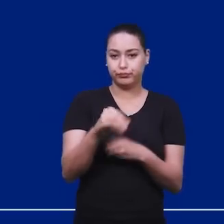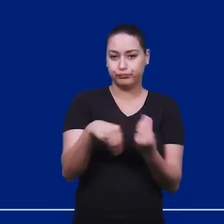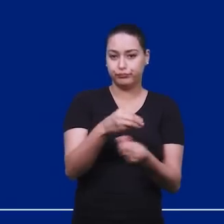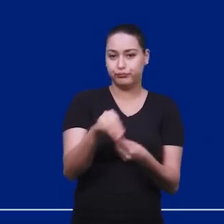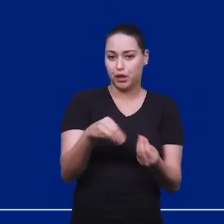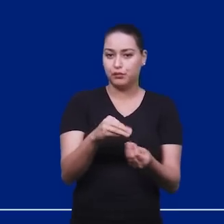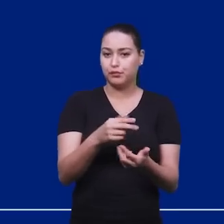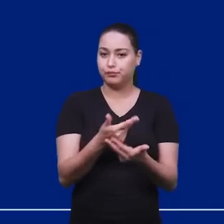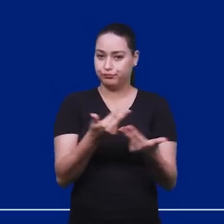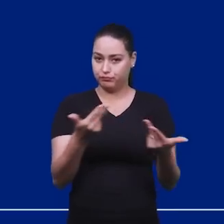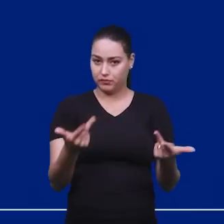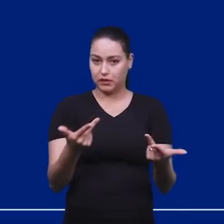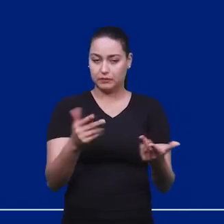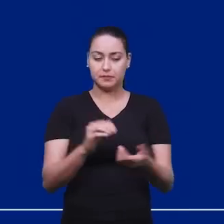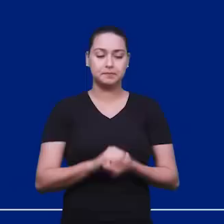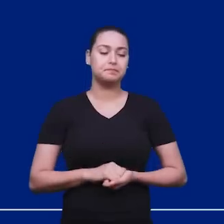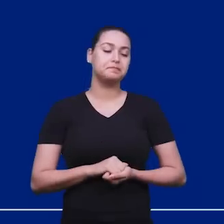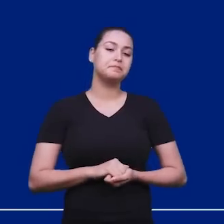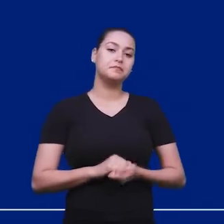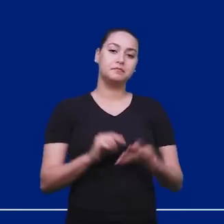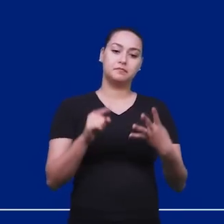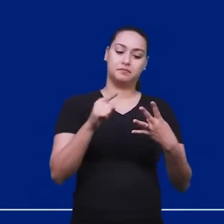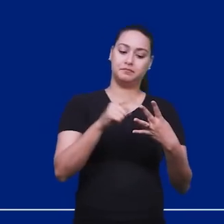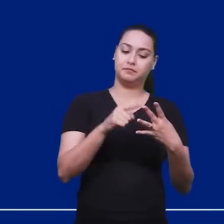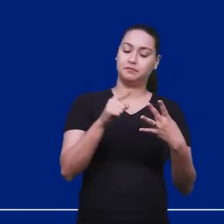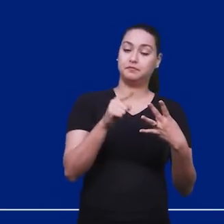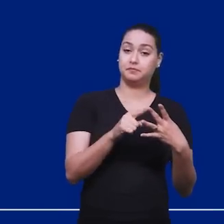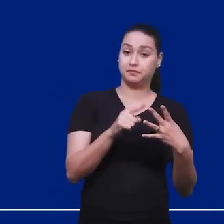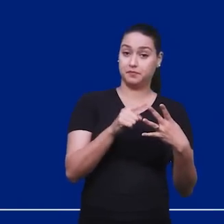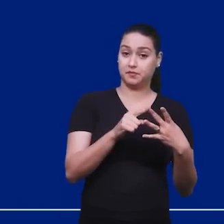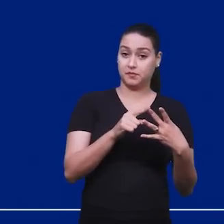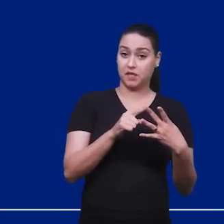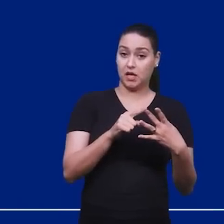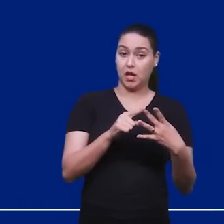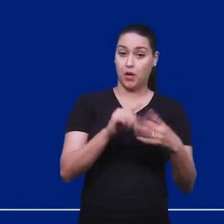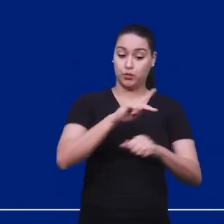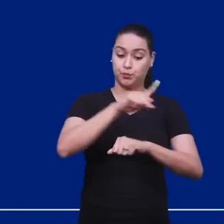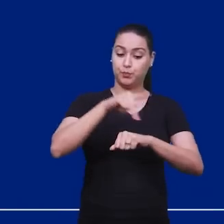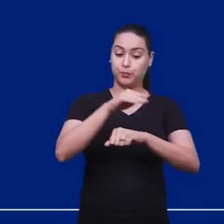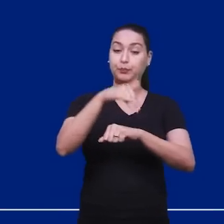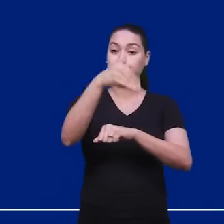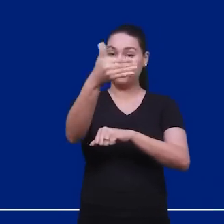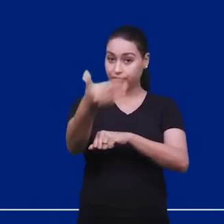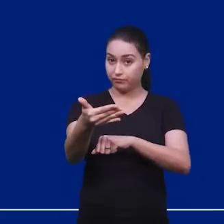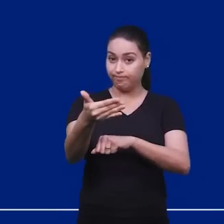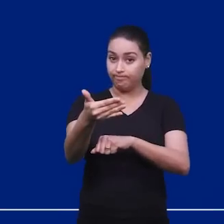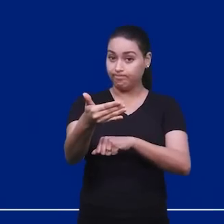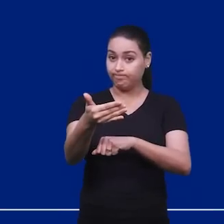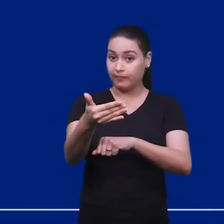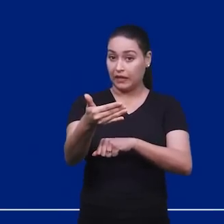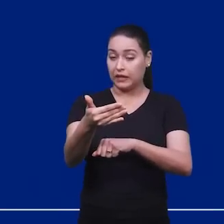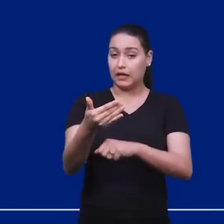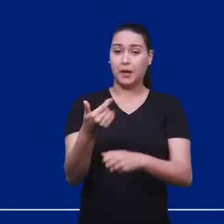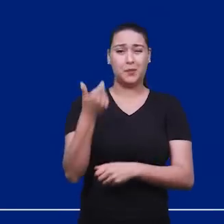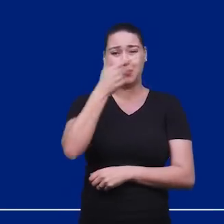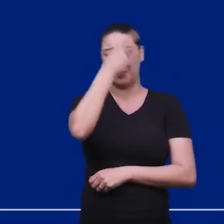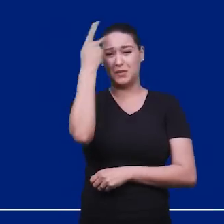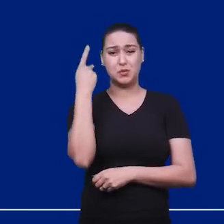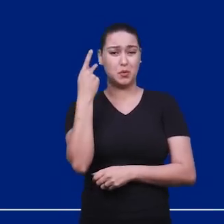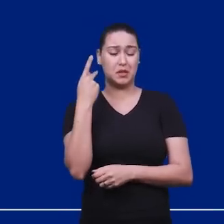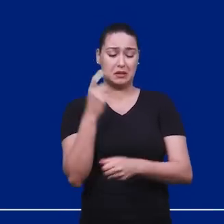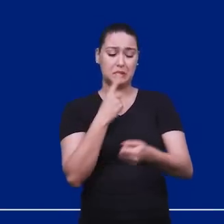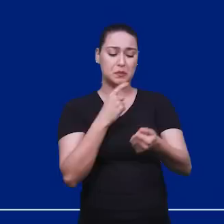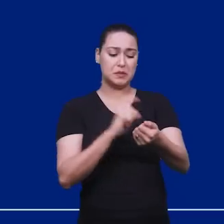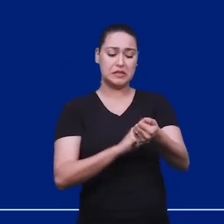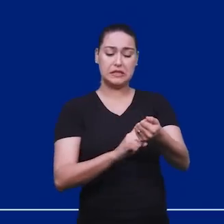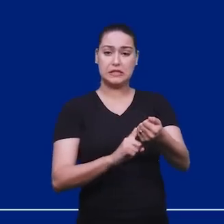né? Então isso aqui é o fermento, que ele já ressalta aqui como filosofia, teologia e razão. Letra B, o estrangeiro,